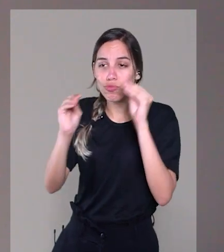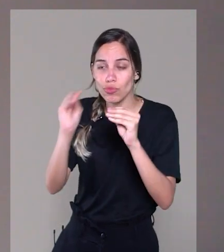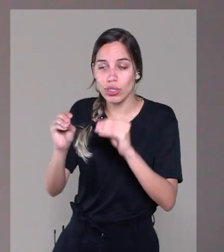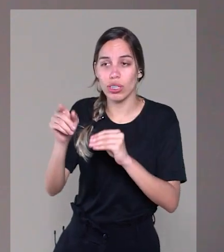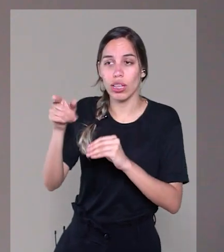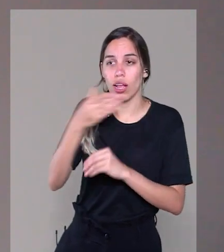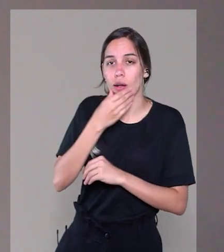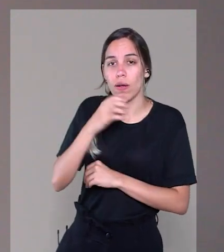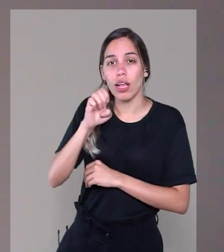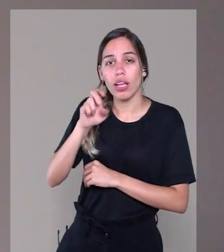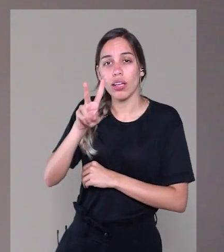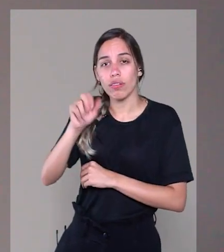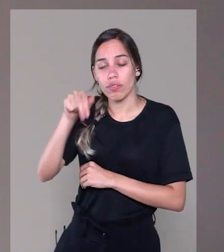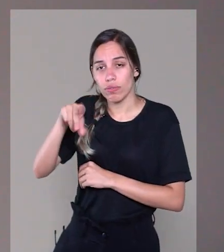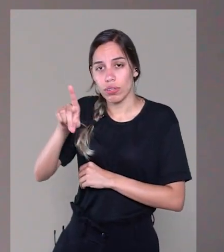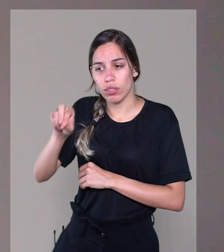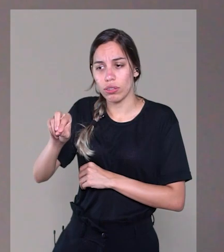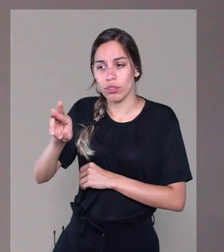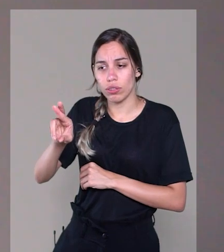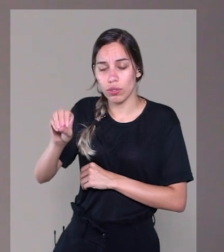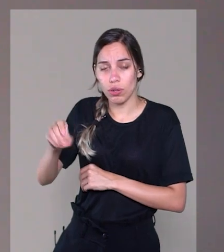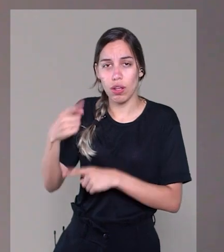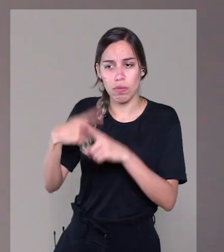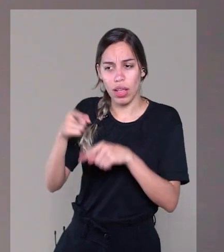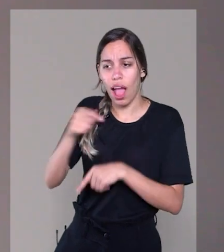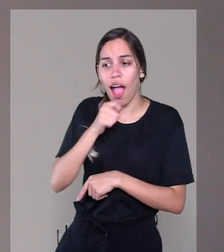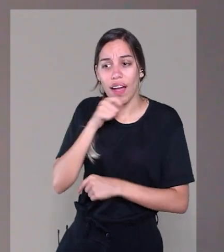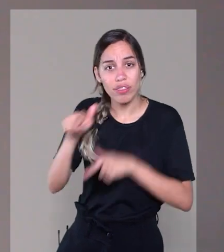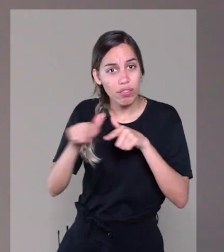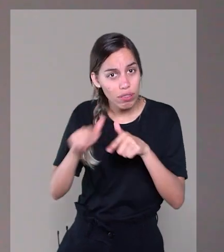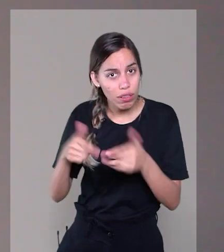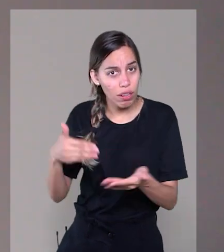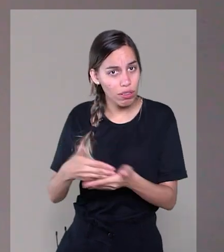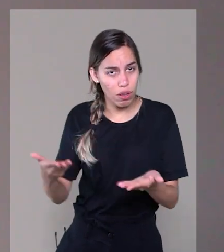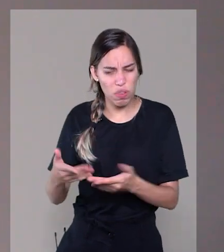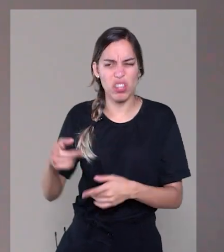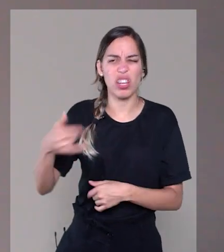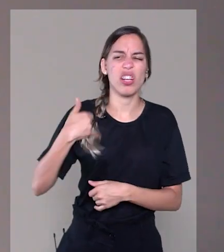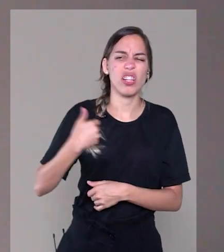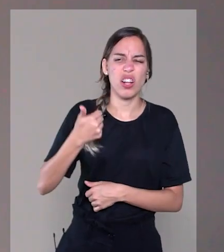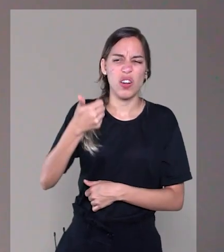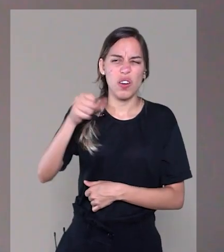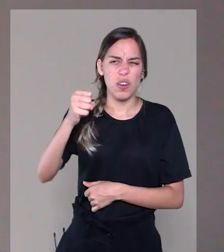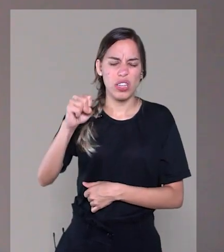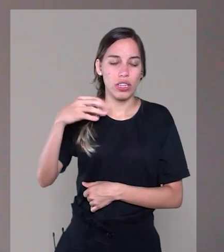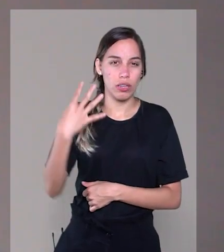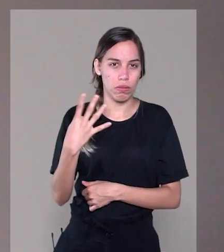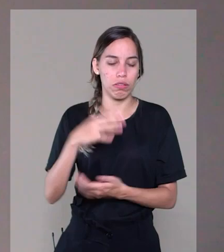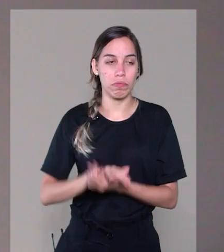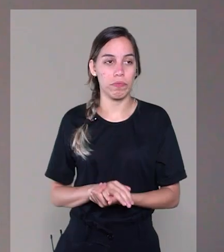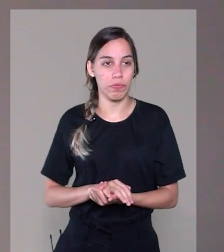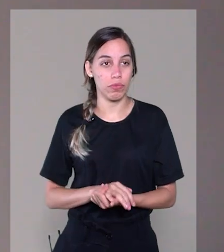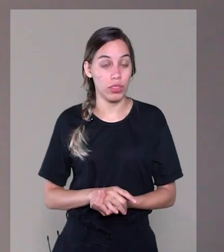seus 80 e poucos anos, em plena atividade ainda. Mas conta então aí desse último poema